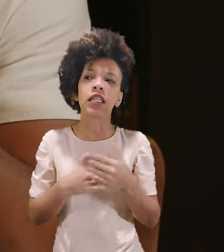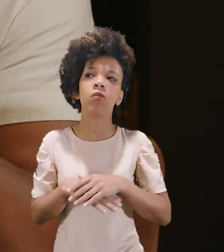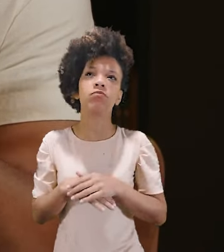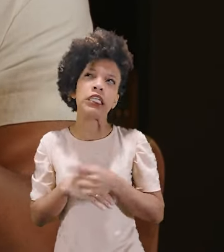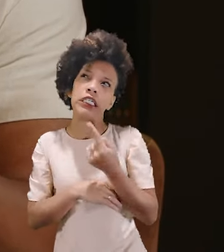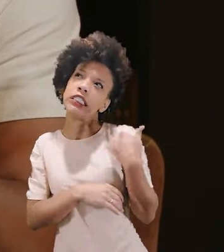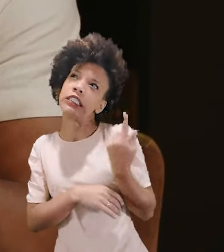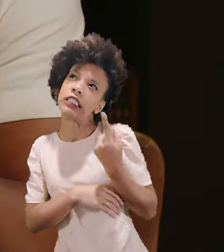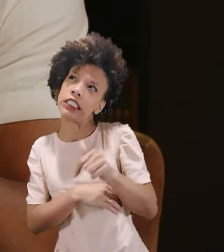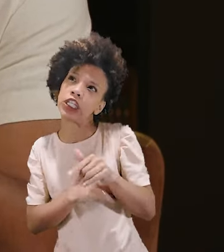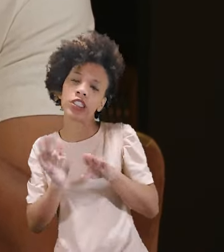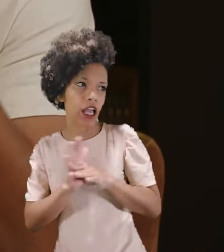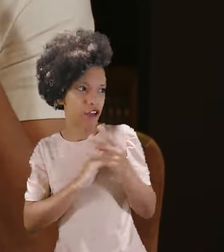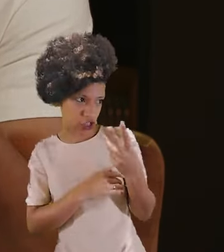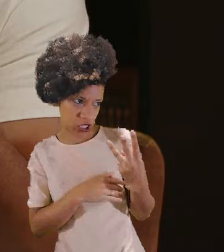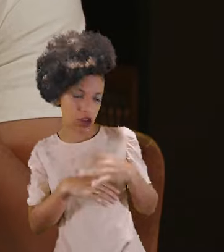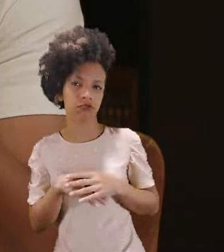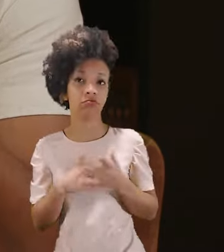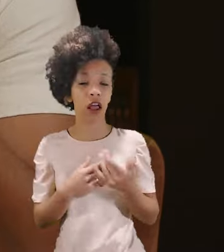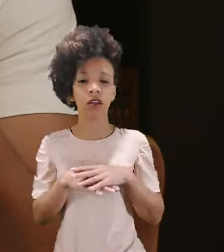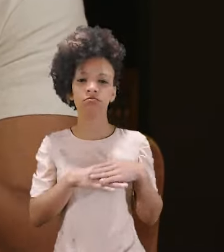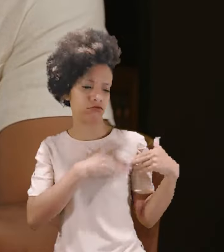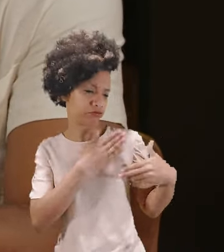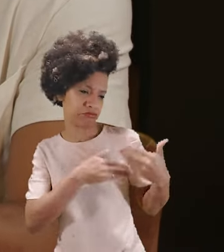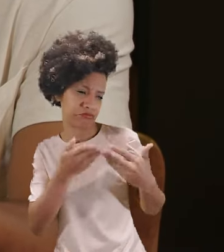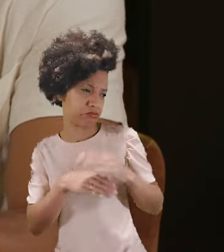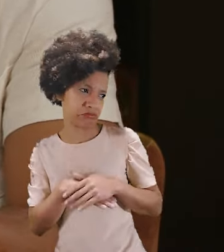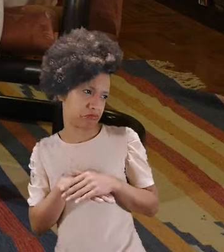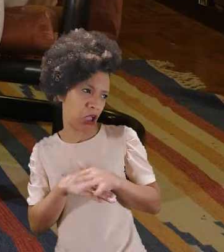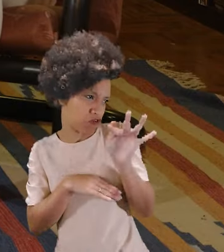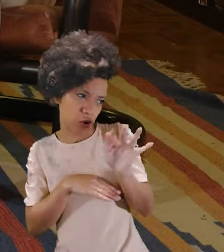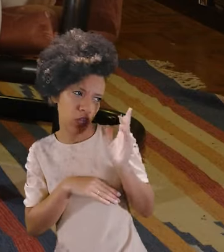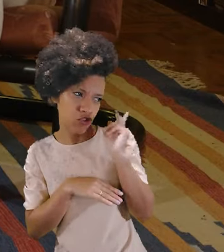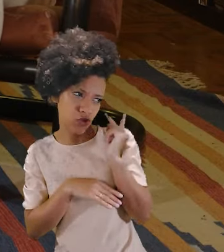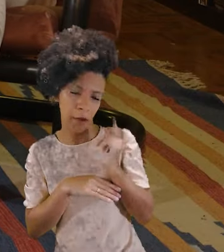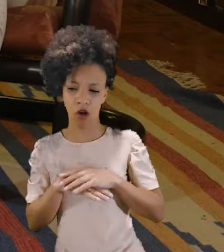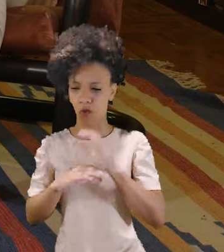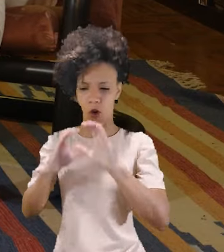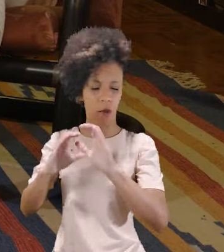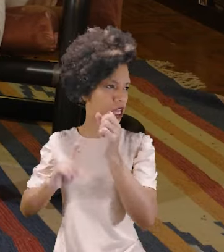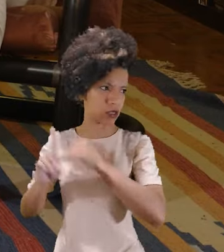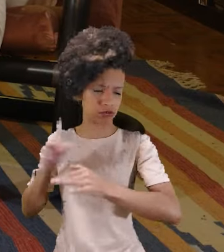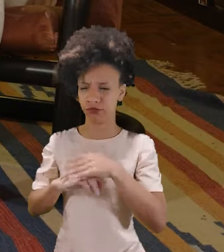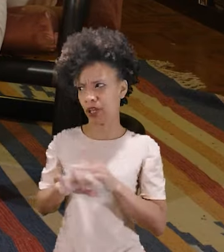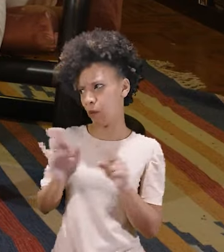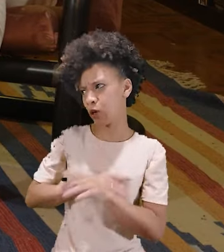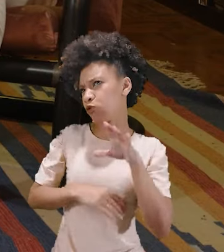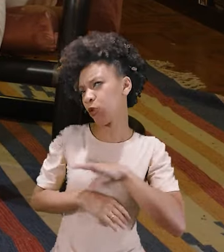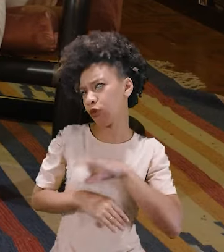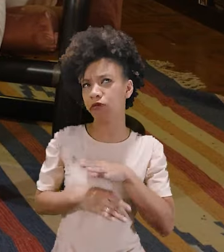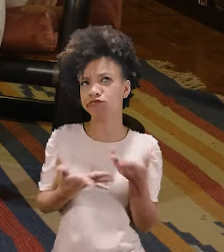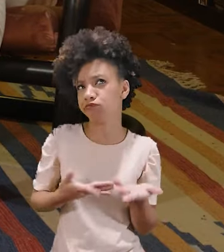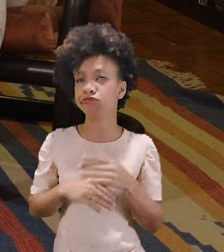de 17 a 23 anos amigão essa fase do vestibular normal como sei lá fazer comunicação social da parada assim pergunta de